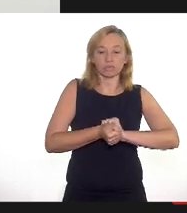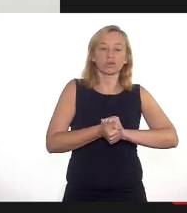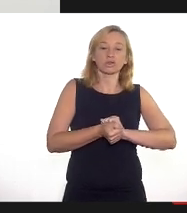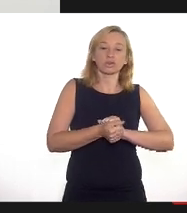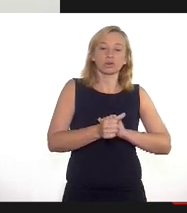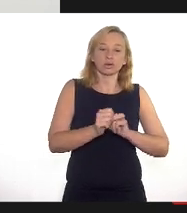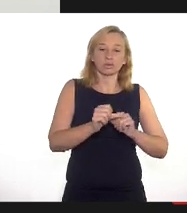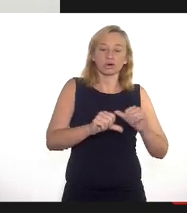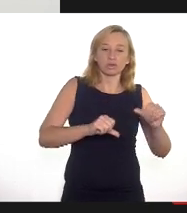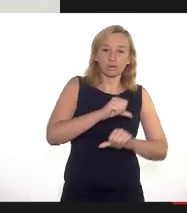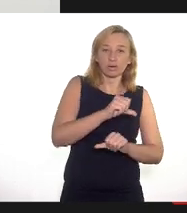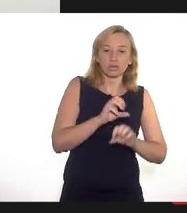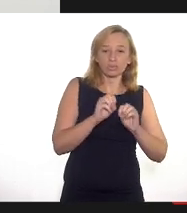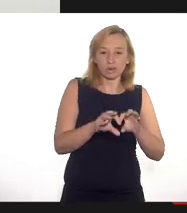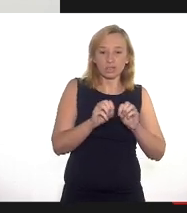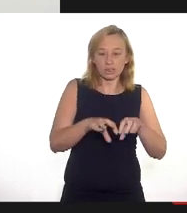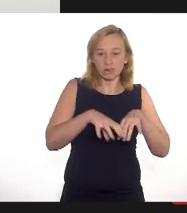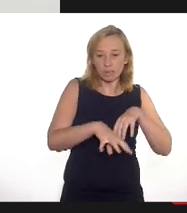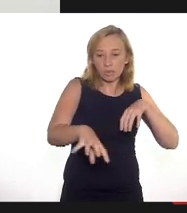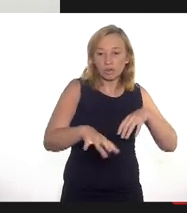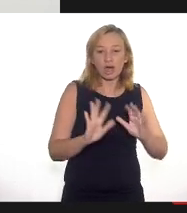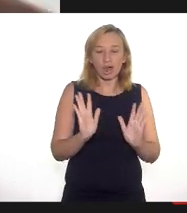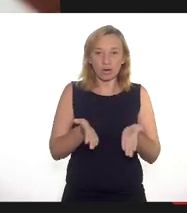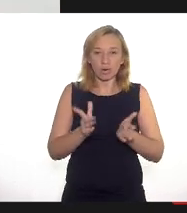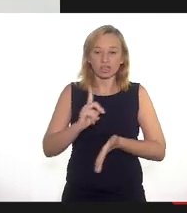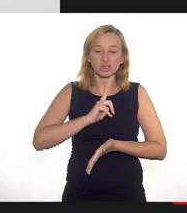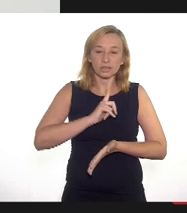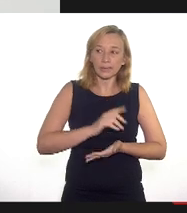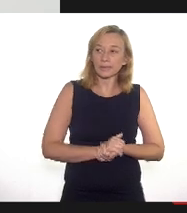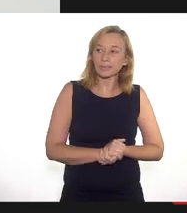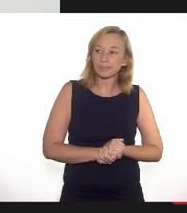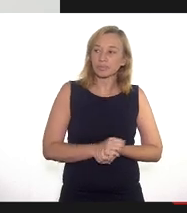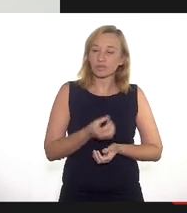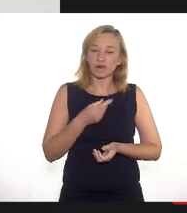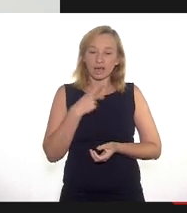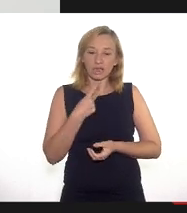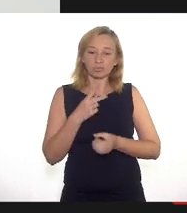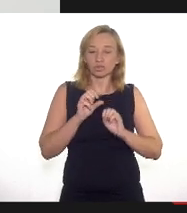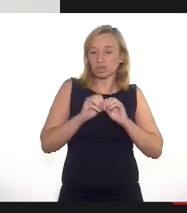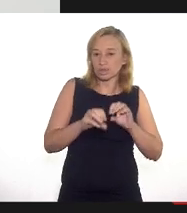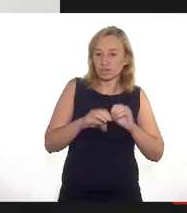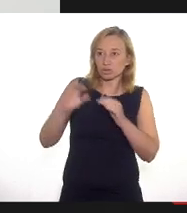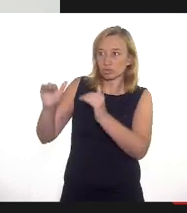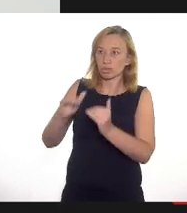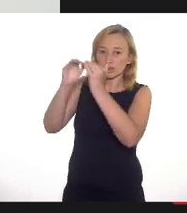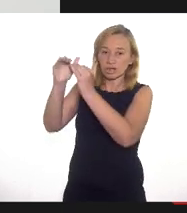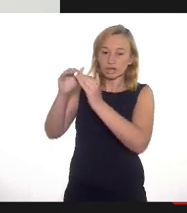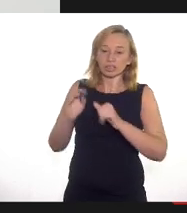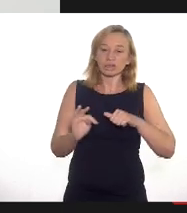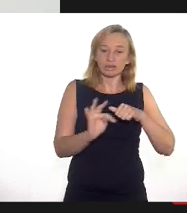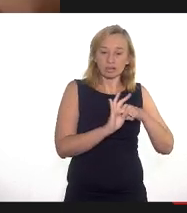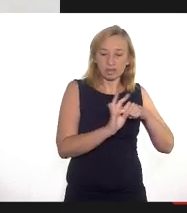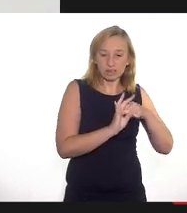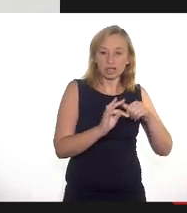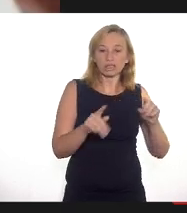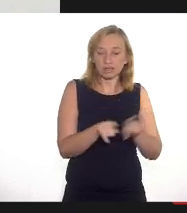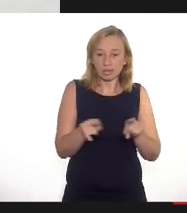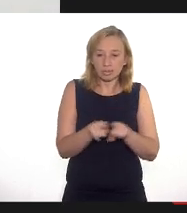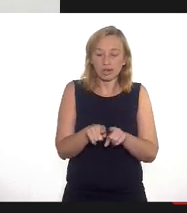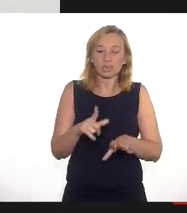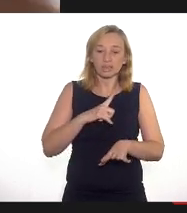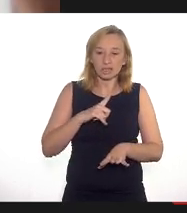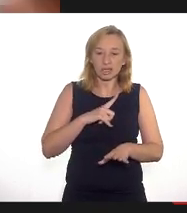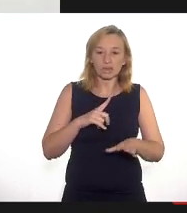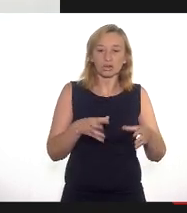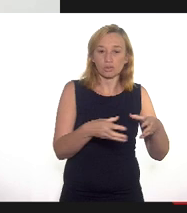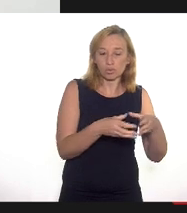Né? Agora a gente tem, quando a gente fala de ensino superior, na FAETEC também é um pouco difícil, porque eu tenho uma unidade de ensino superior,